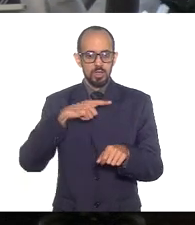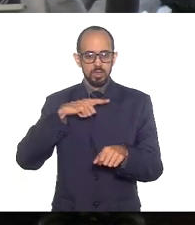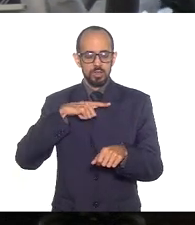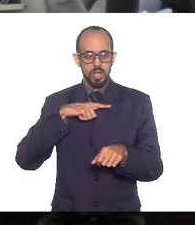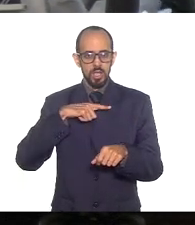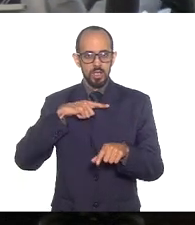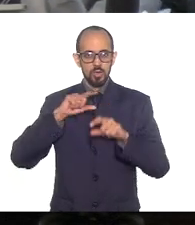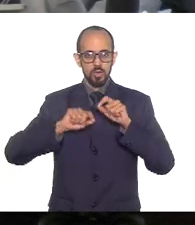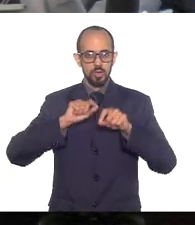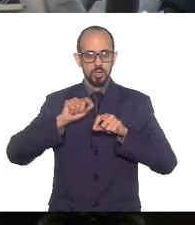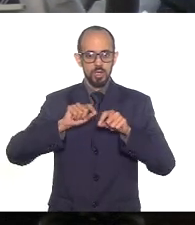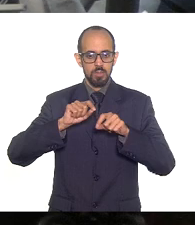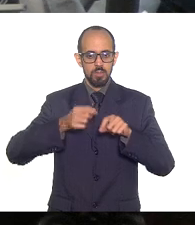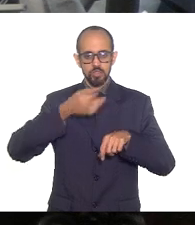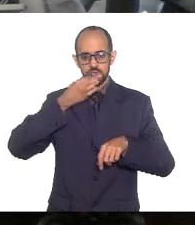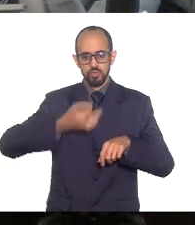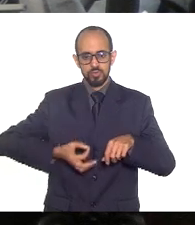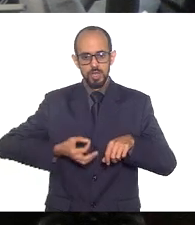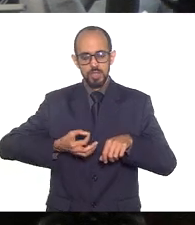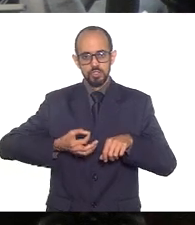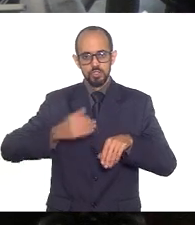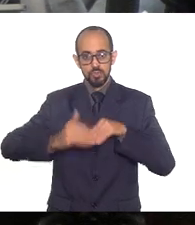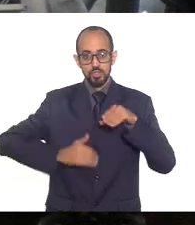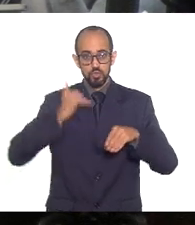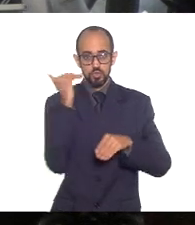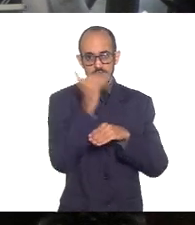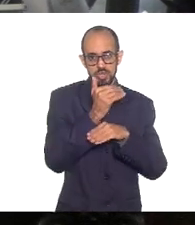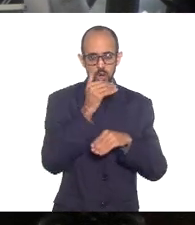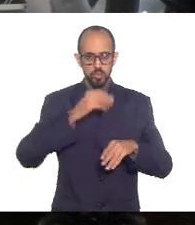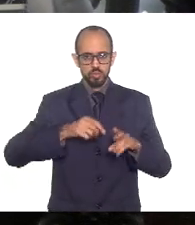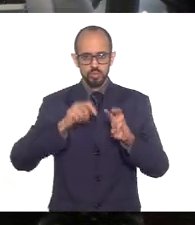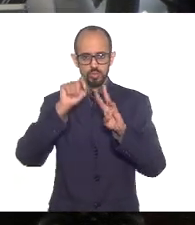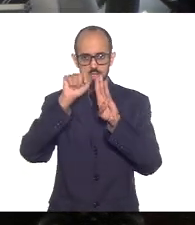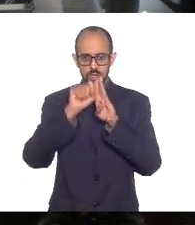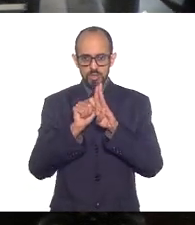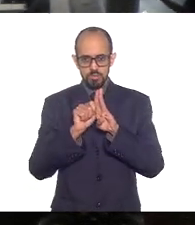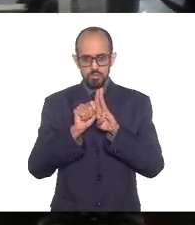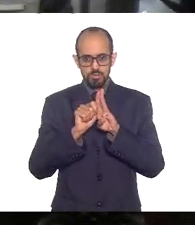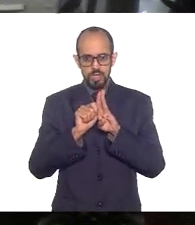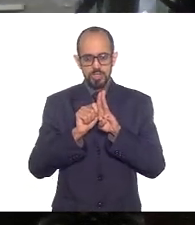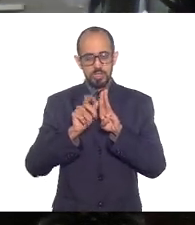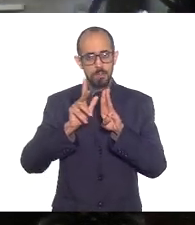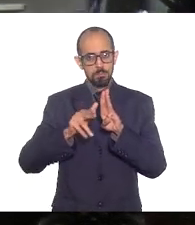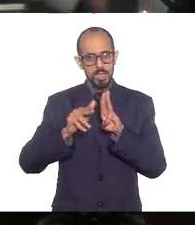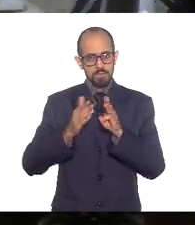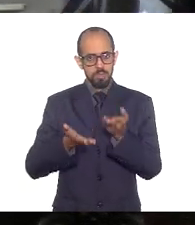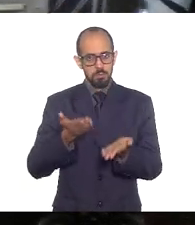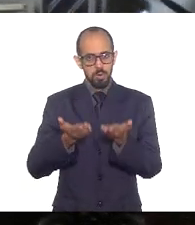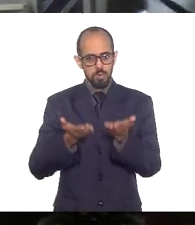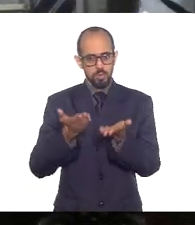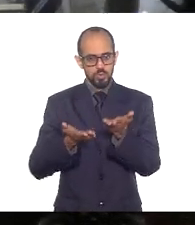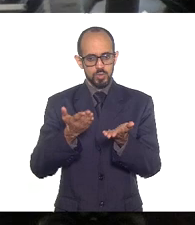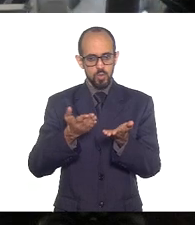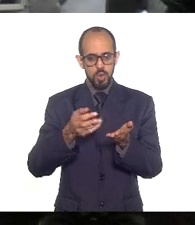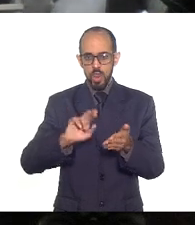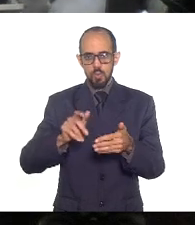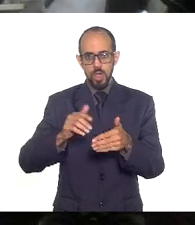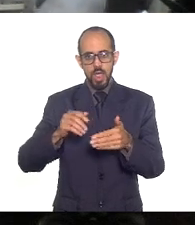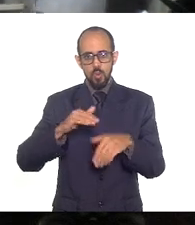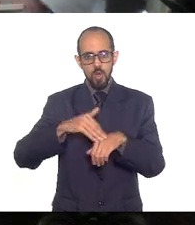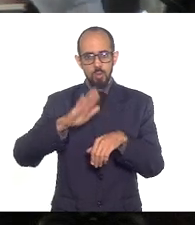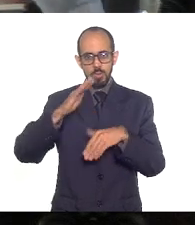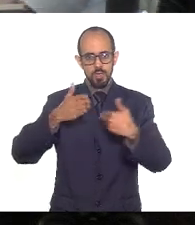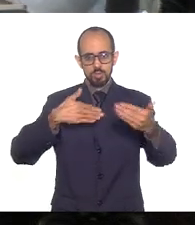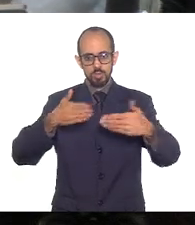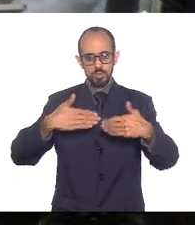justificasse um salto de um trimestre para o outro na mesma proporção nem o aumento da produção nem à